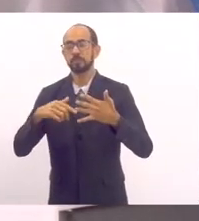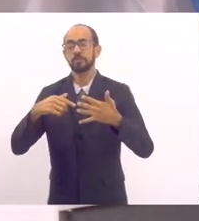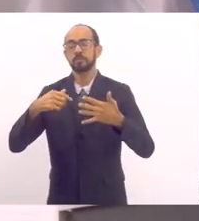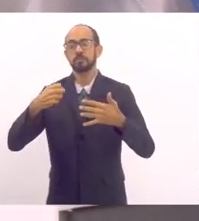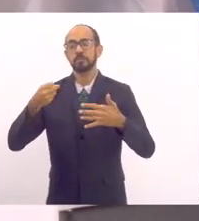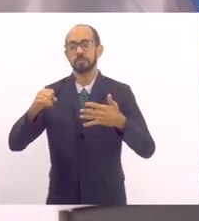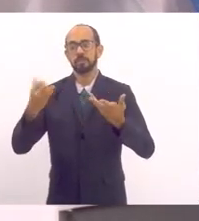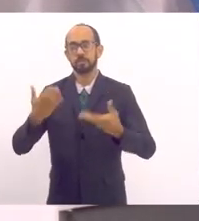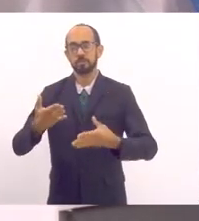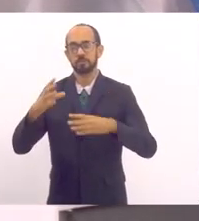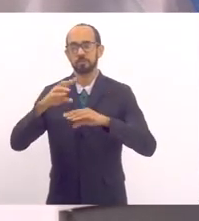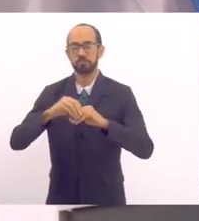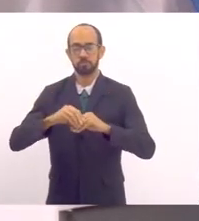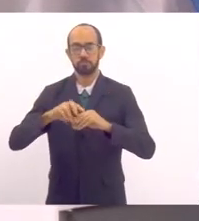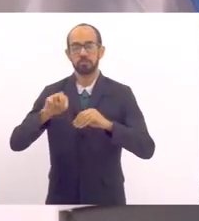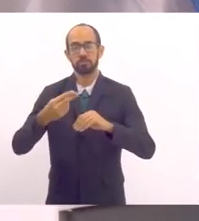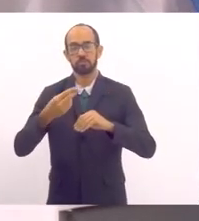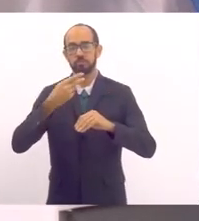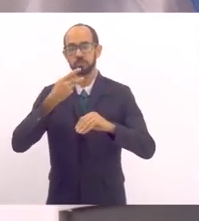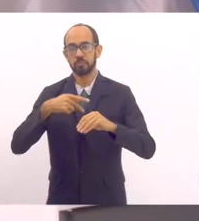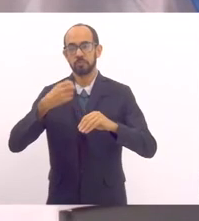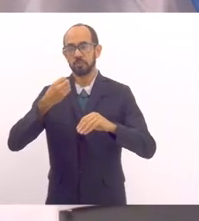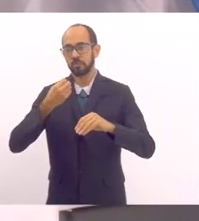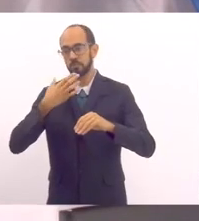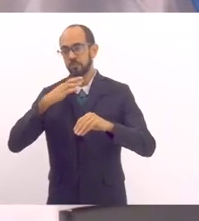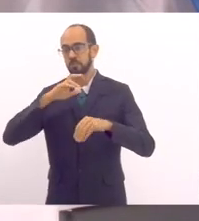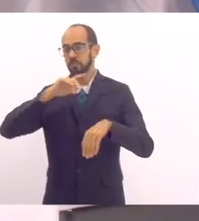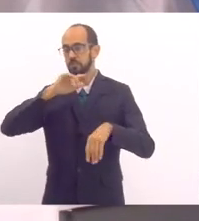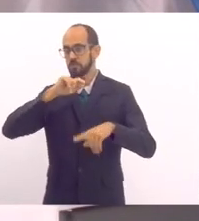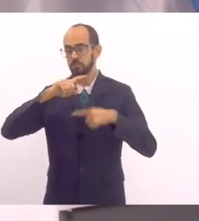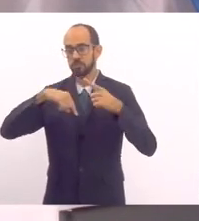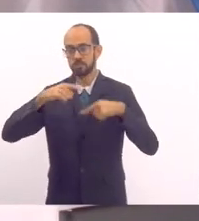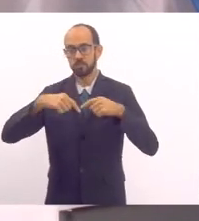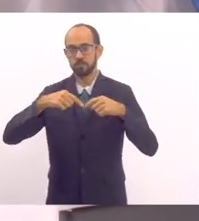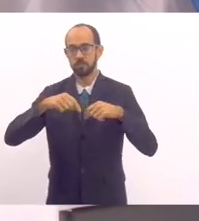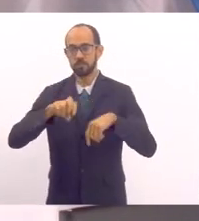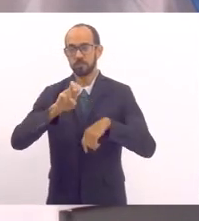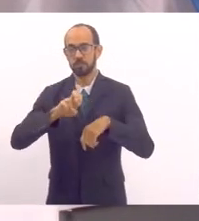ou dizer se é benéfico ou não, após o término das